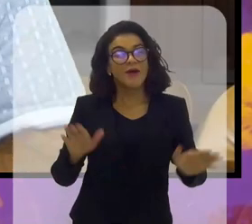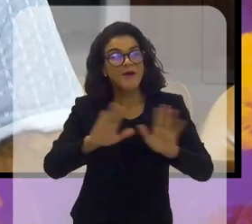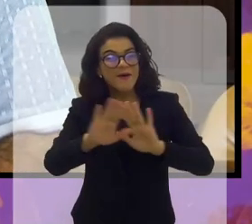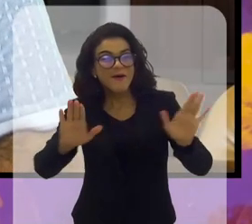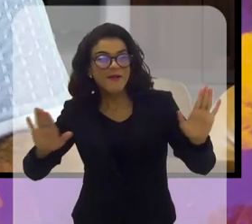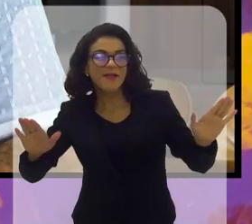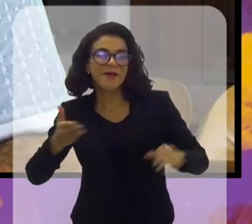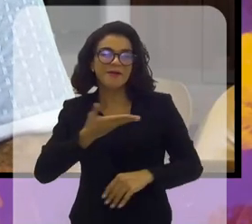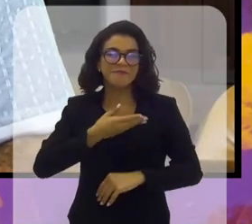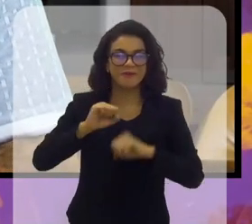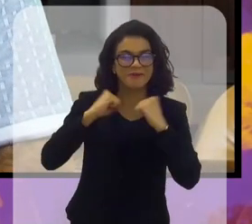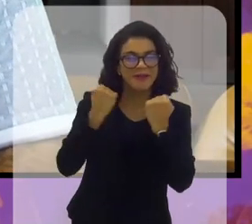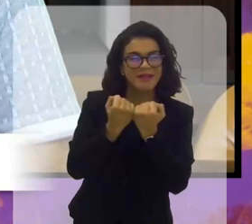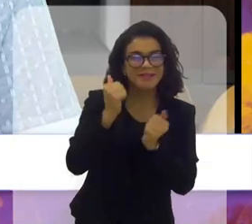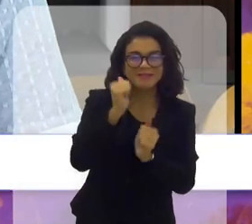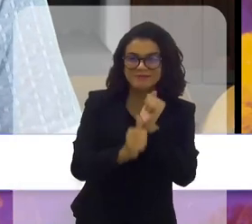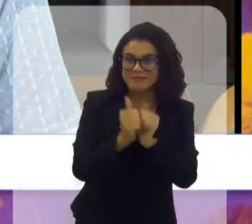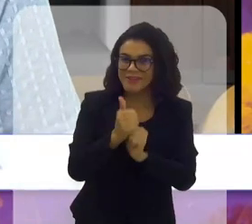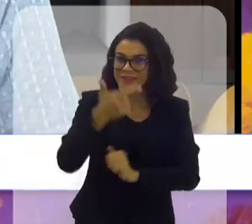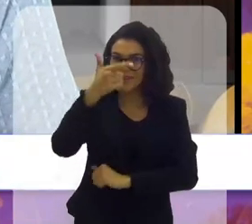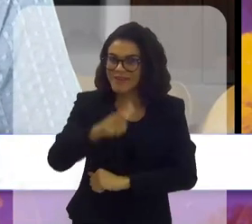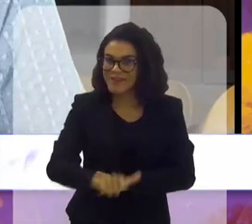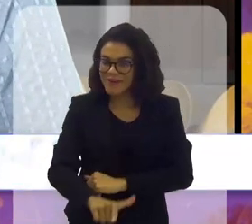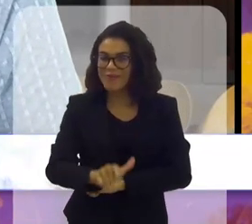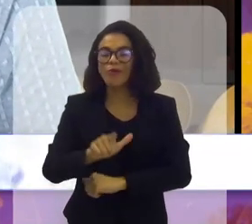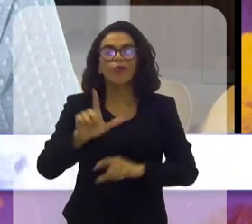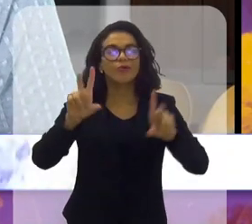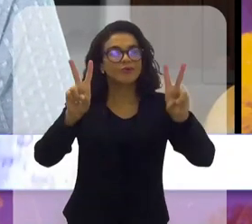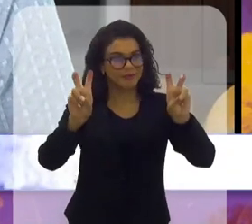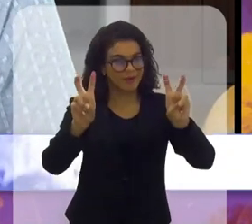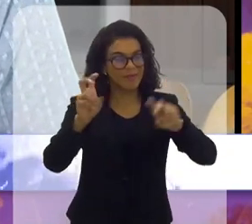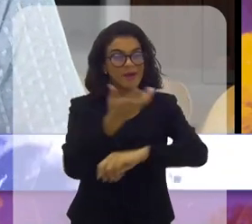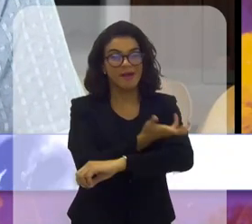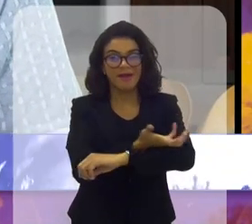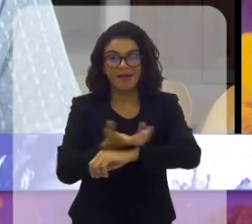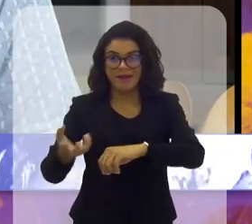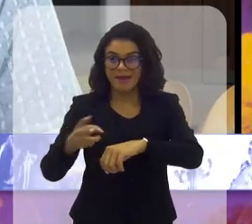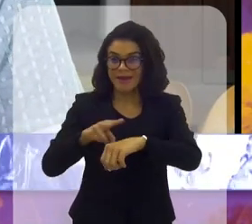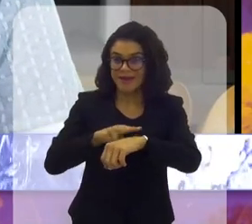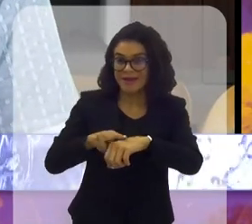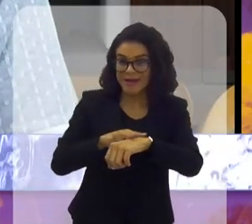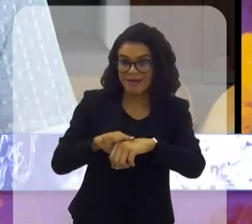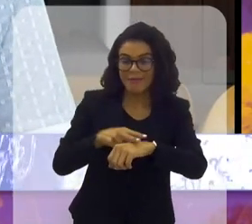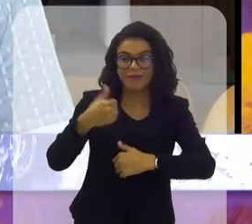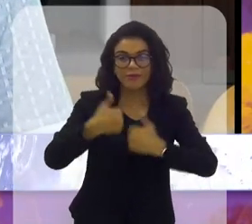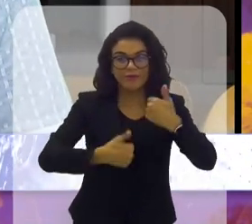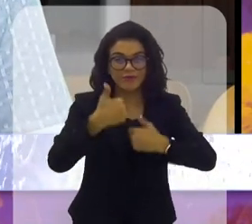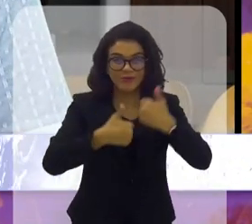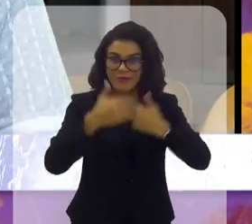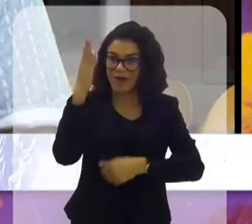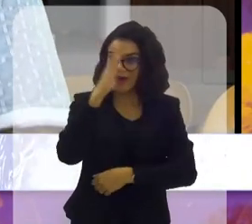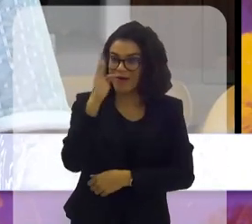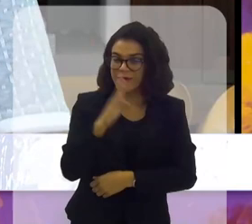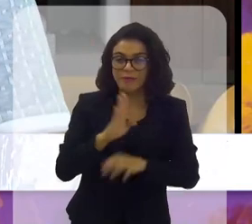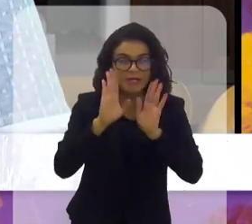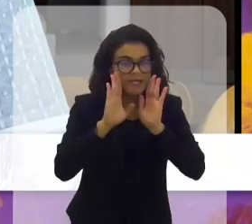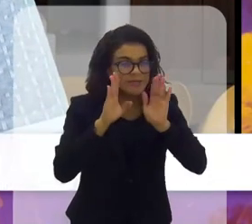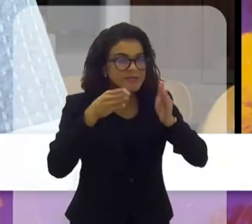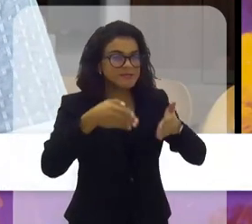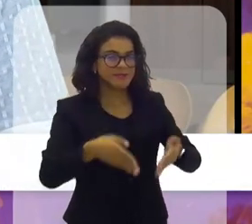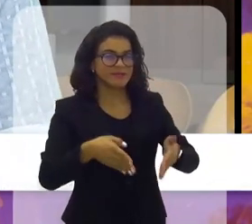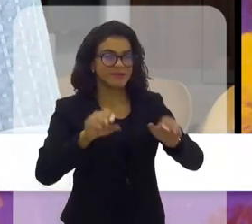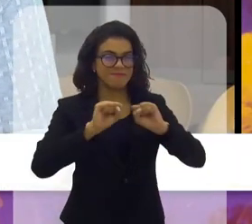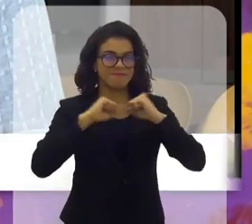Alô, amigos do Arena Esportiva, estamos de volta com o tema gramado no futebol brasileiro,